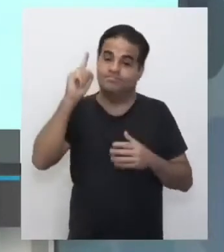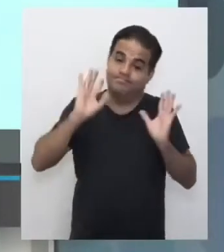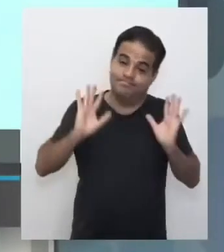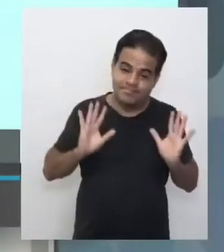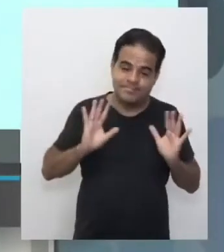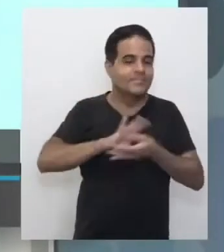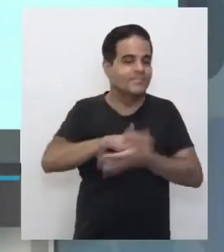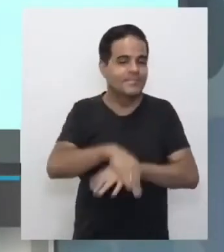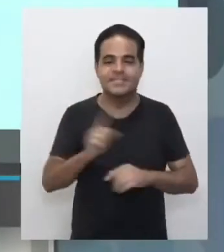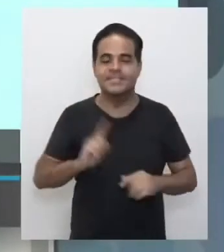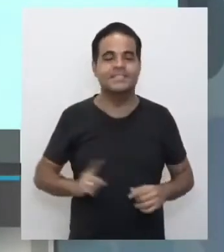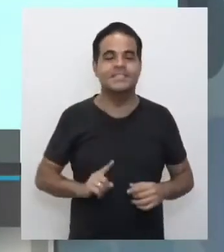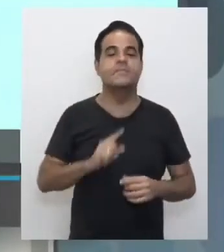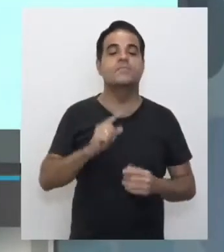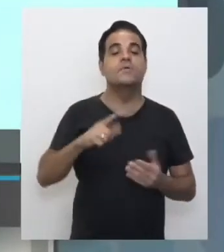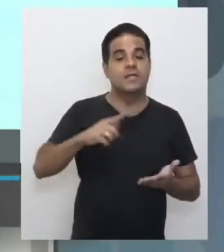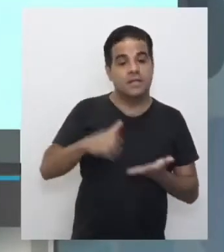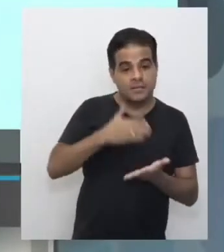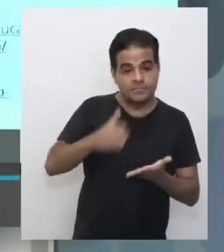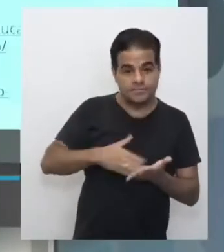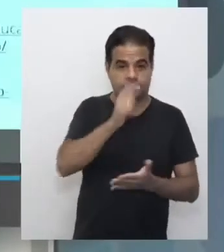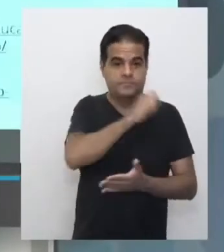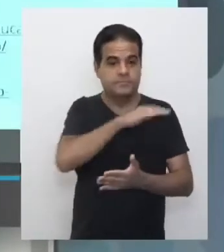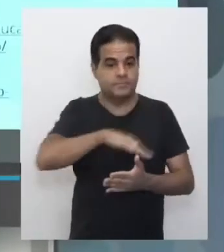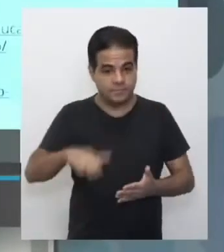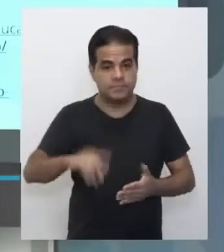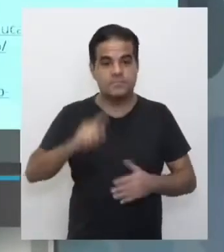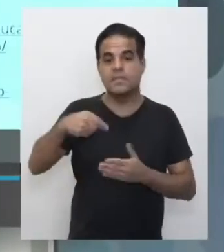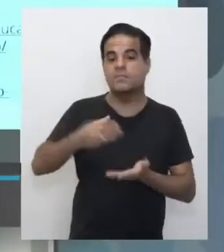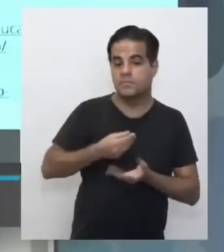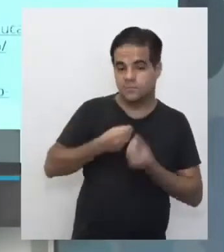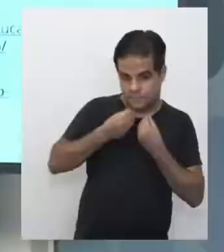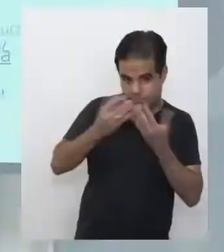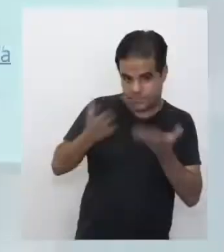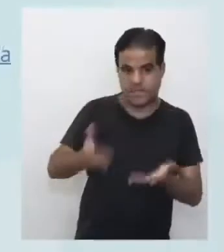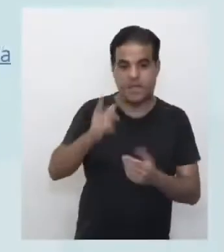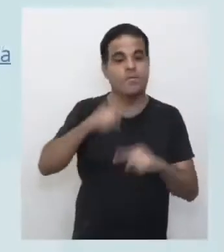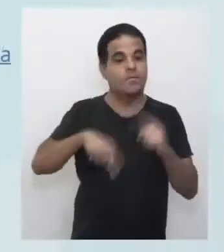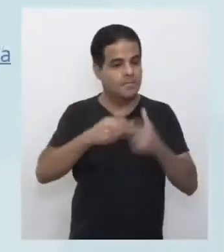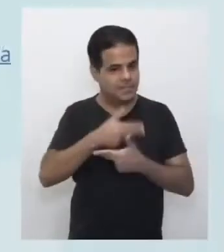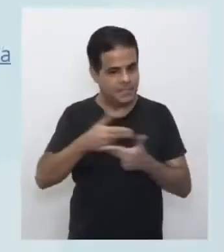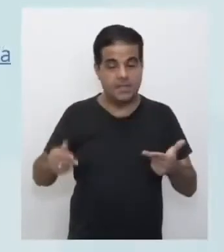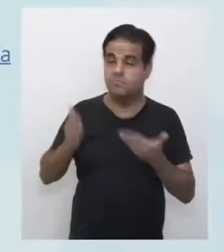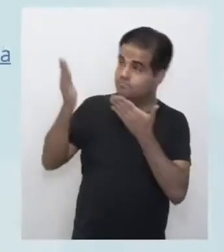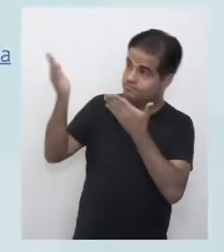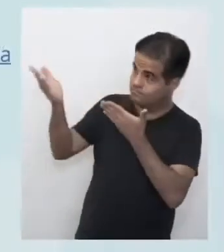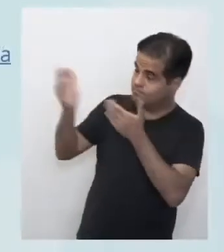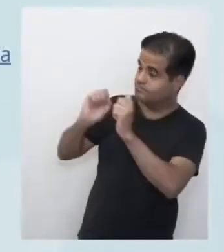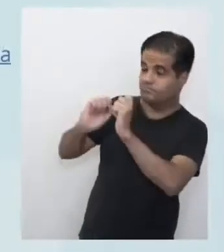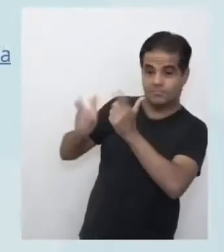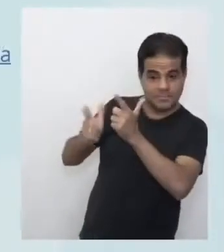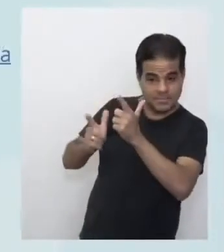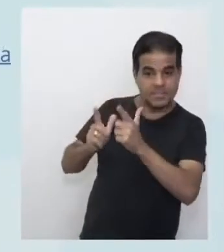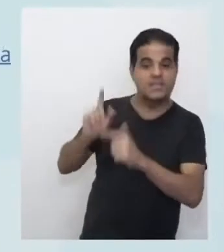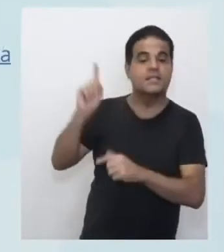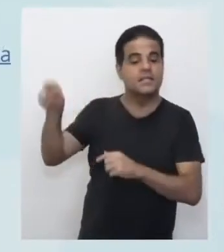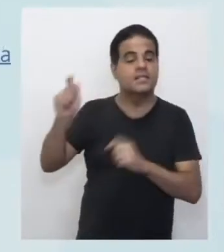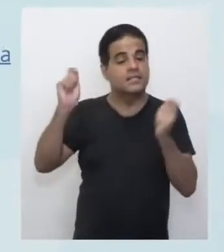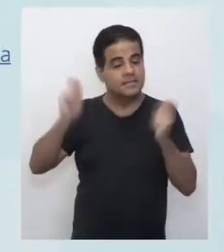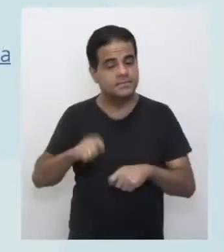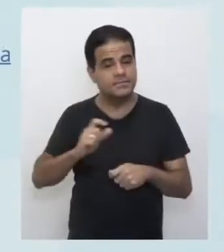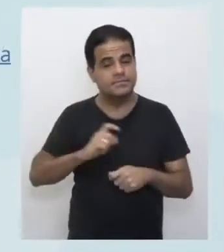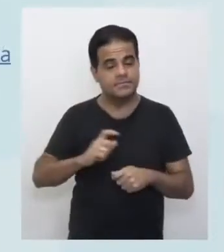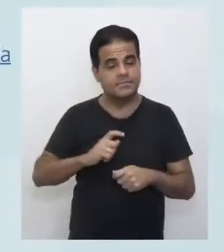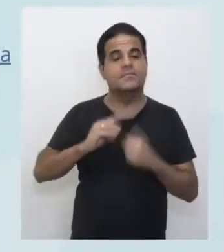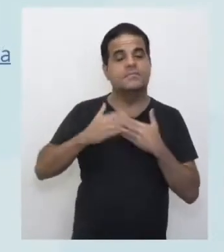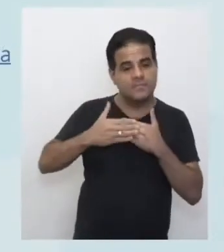Se vocês não tiverem, a gente vai passar para vocês aí o material. Tem o link aí na tela para vocês, olha só. Que aí tem os links